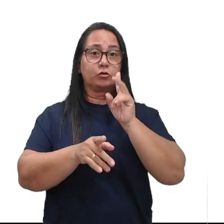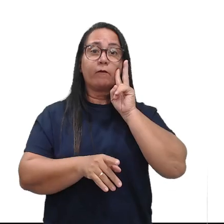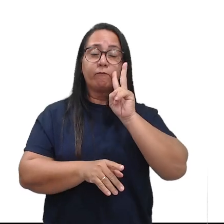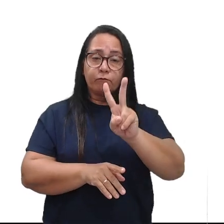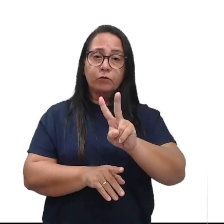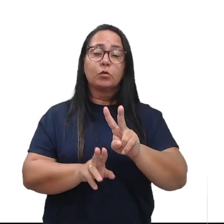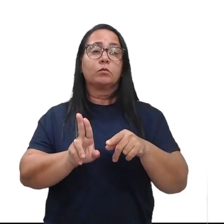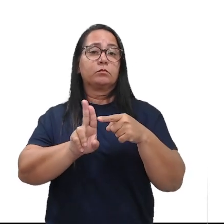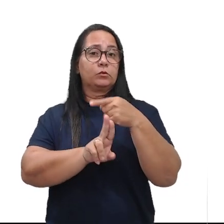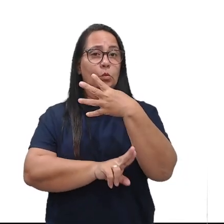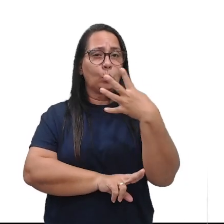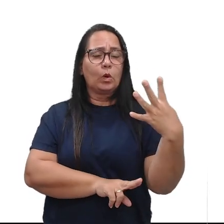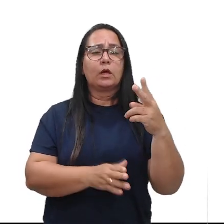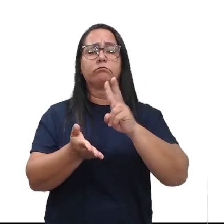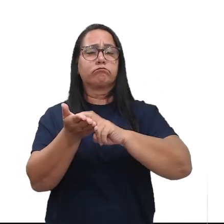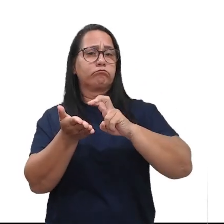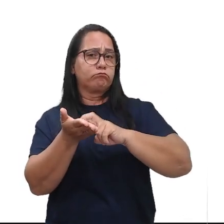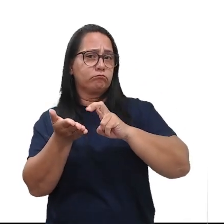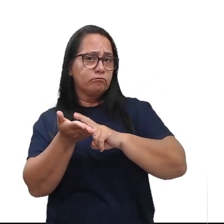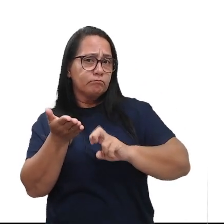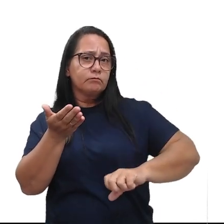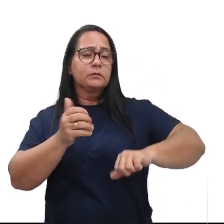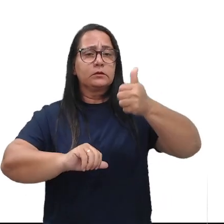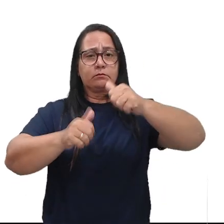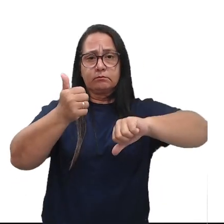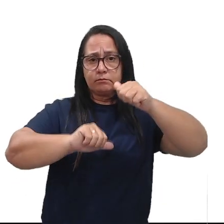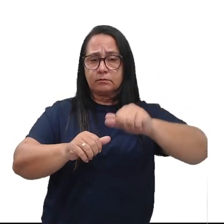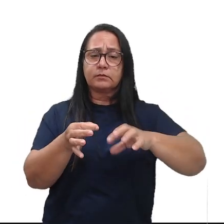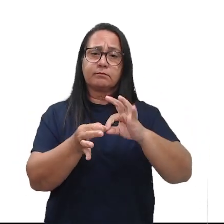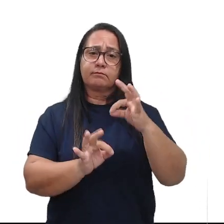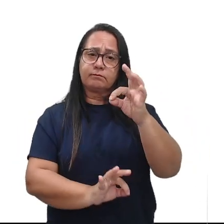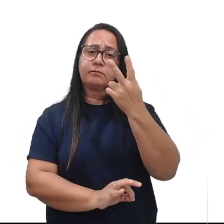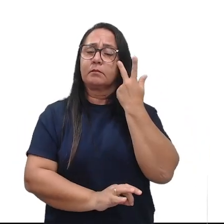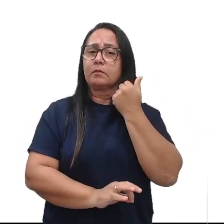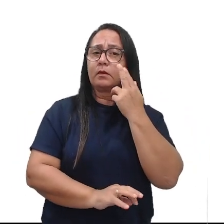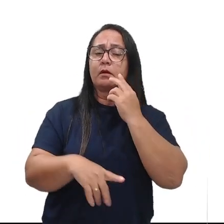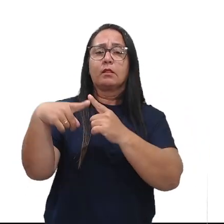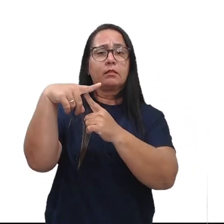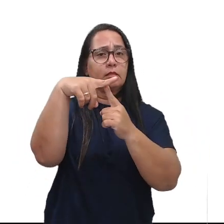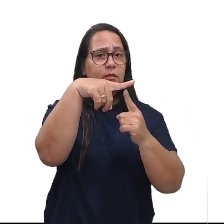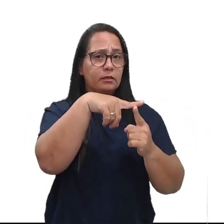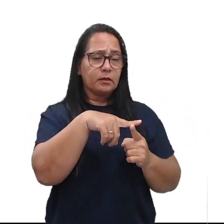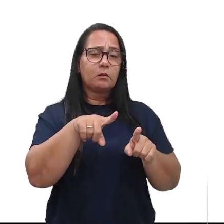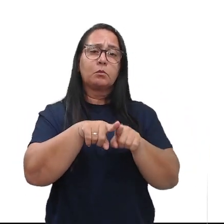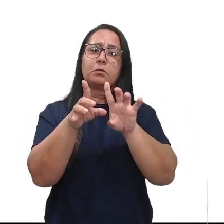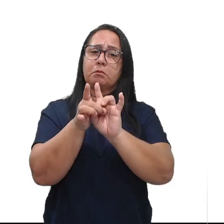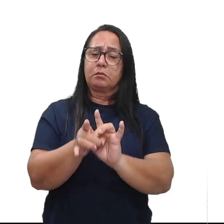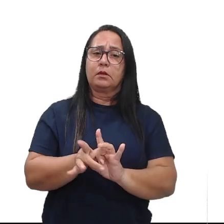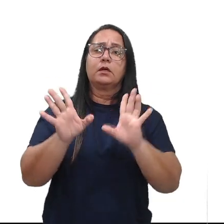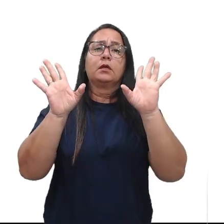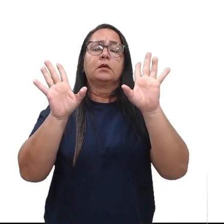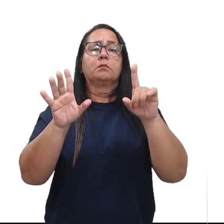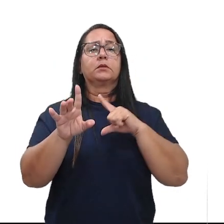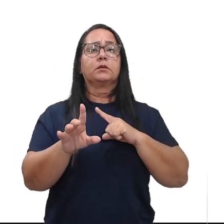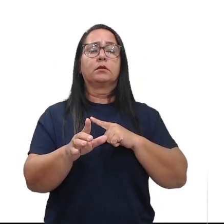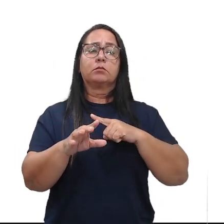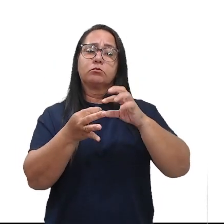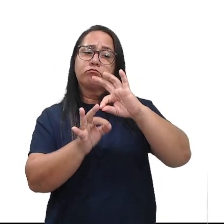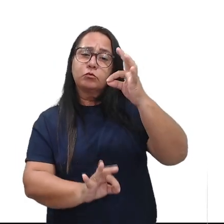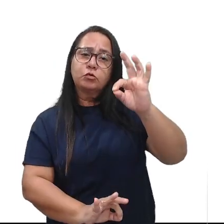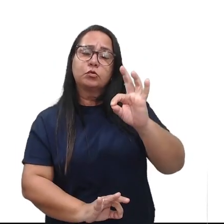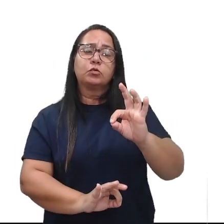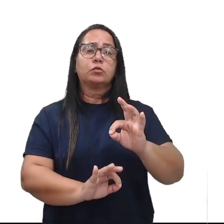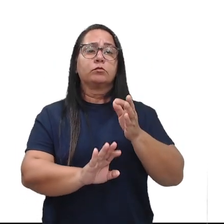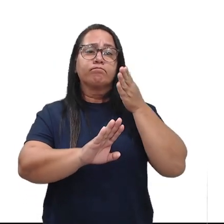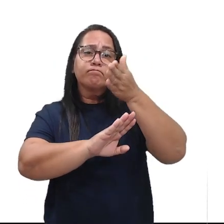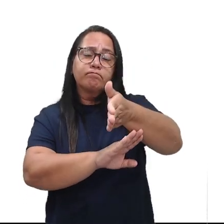4. Vocabulário, análise do discurso comum, tipos de discurso, discurso livre, discurso direto, discurso